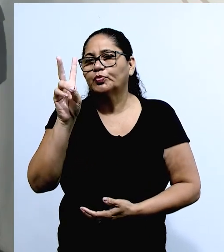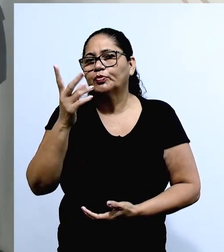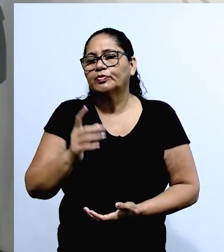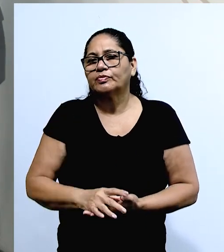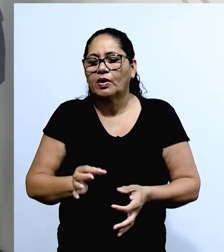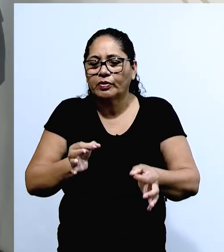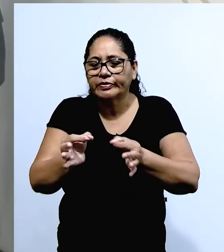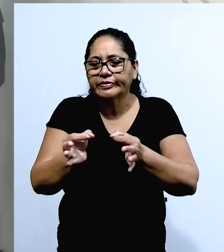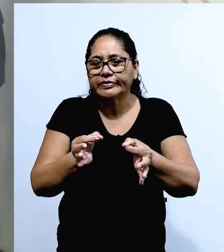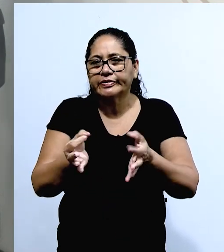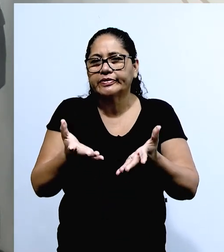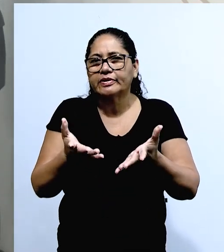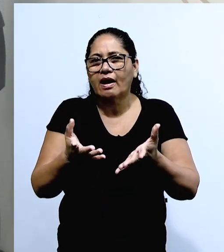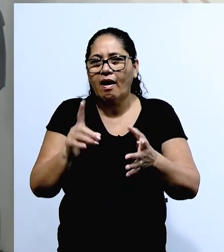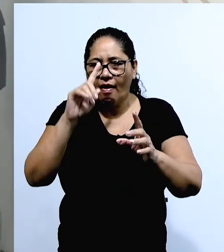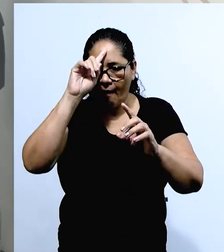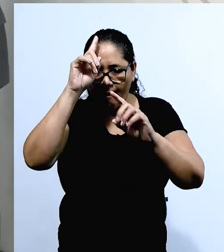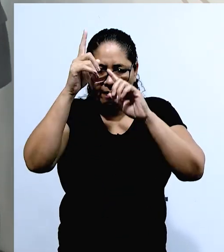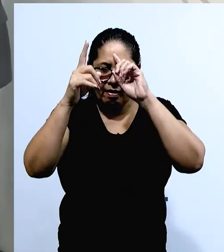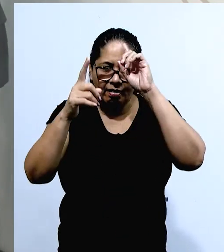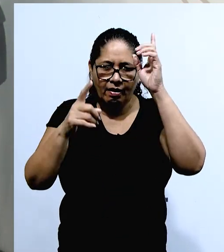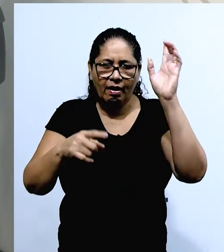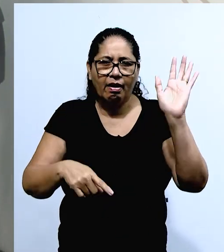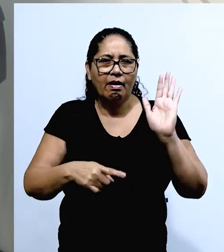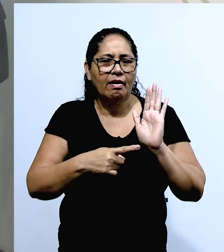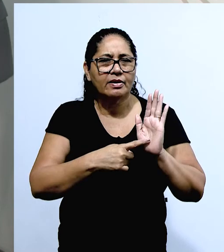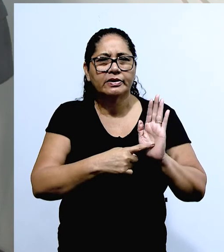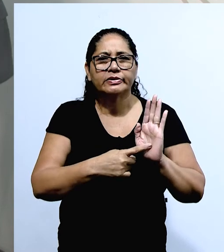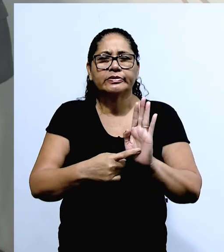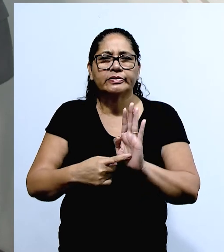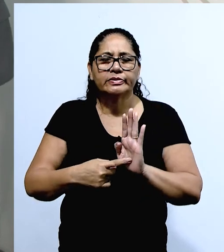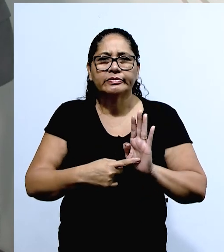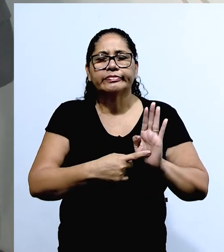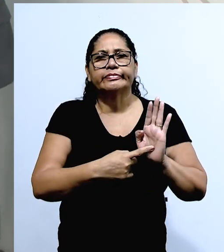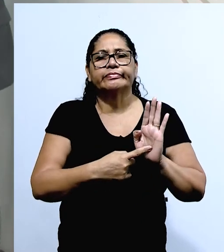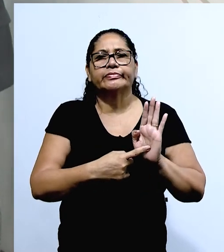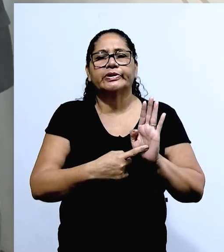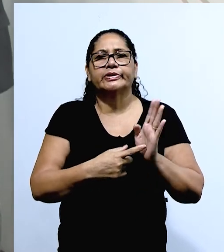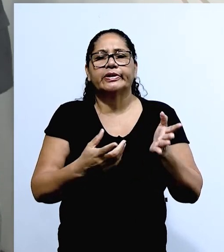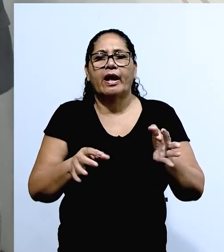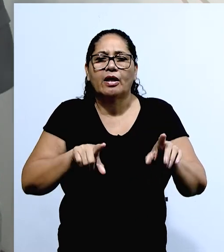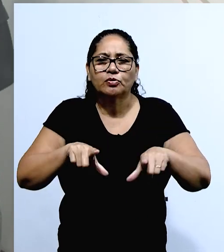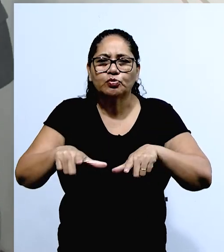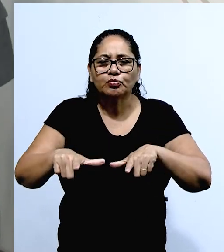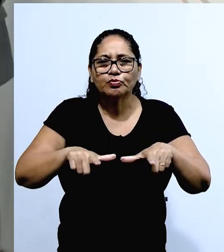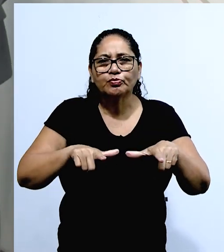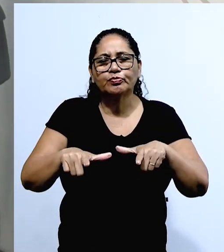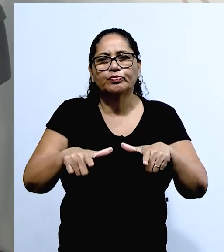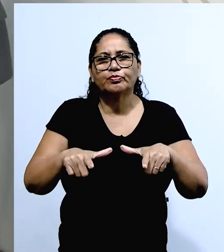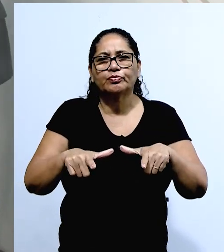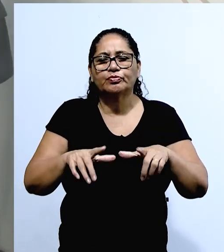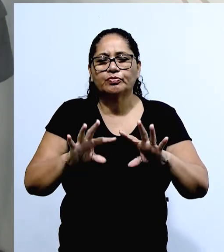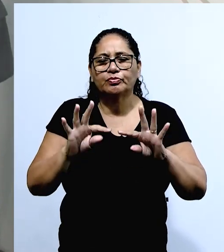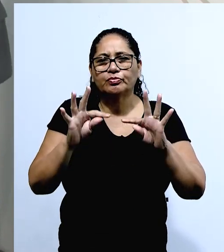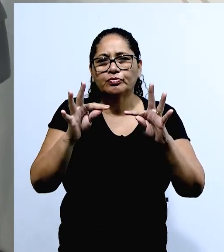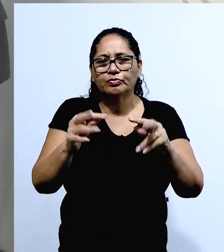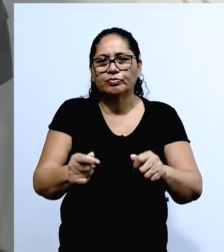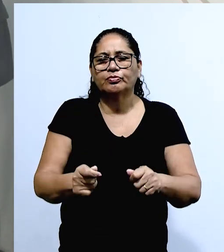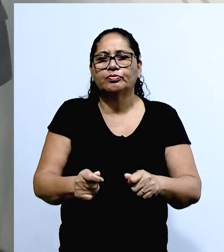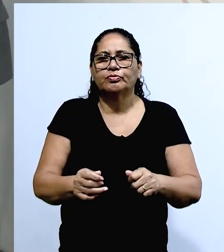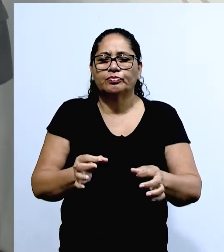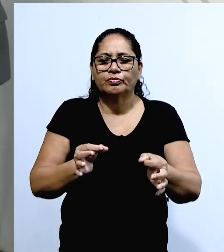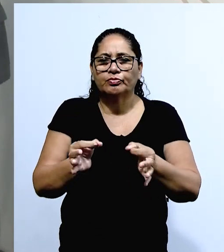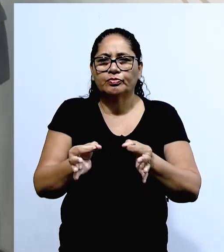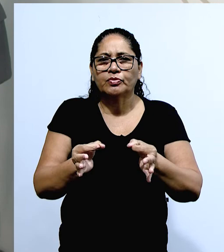valores organizacionais. A ideia é que eles sejam explícitos, que eles sejam fomentados, né, e trabalhados por toda